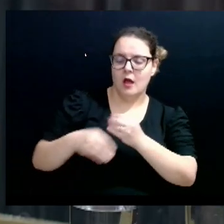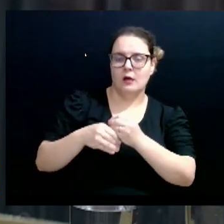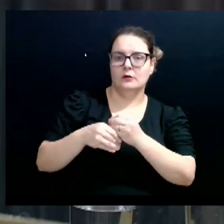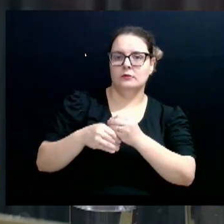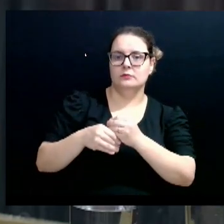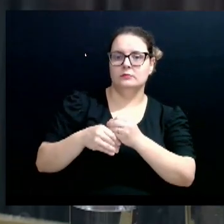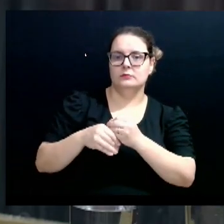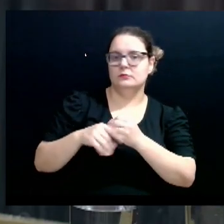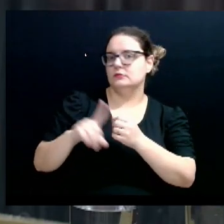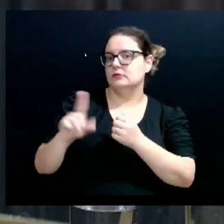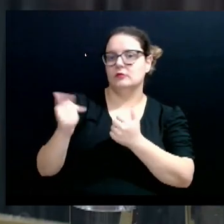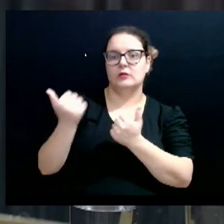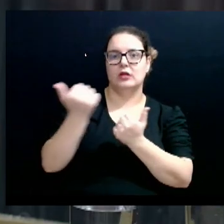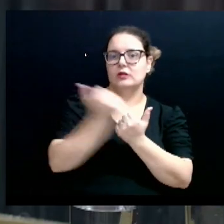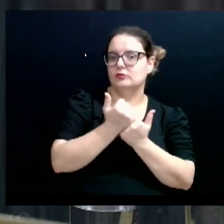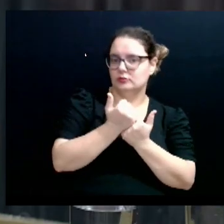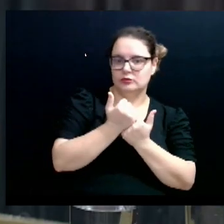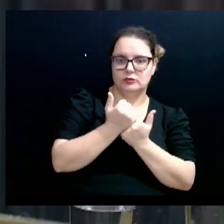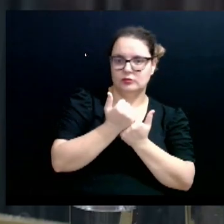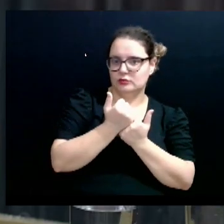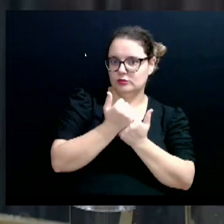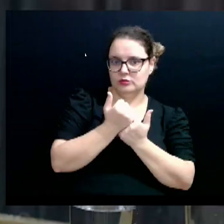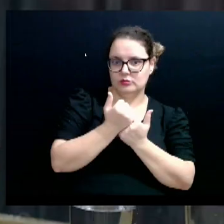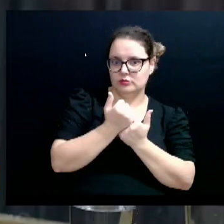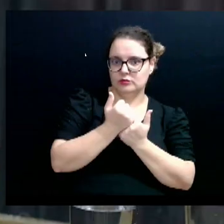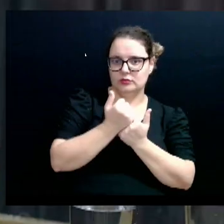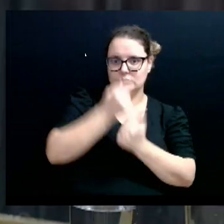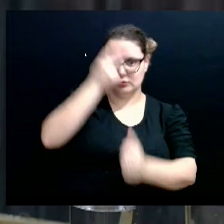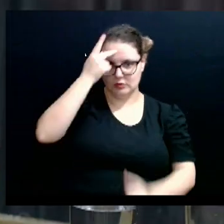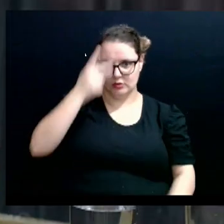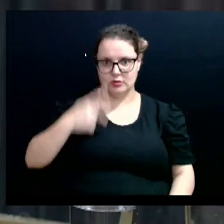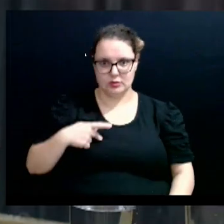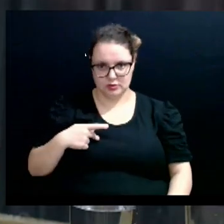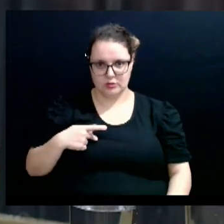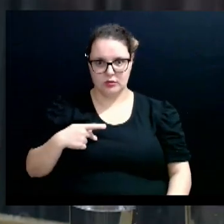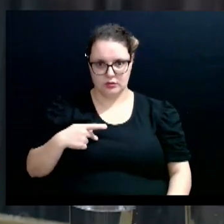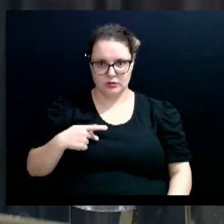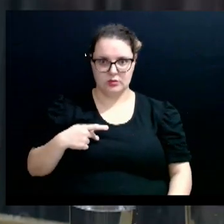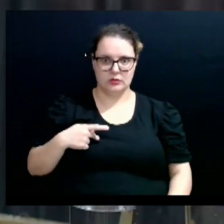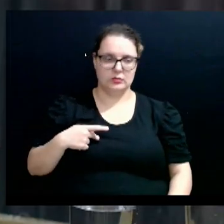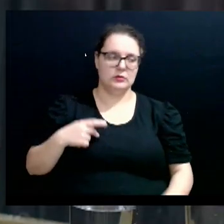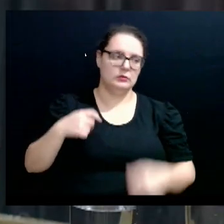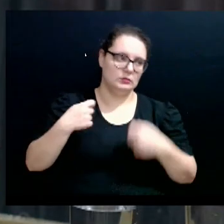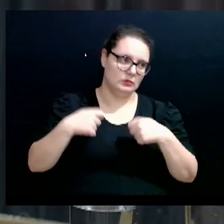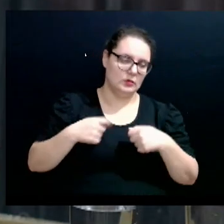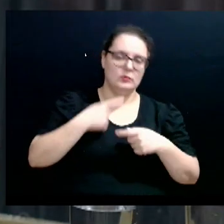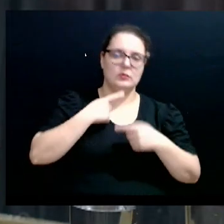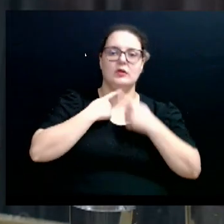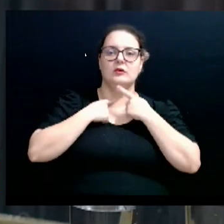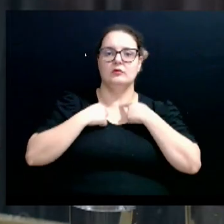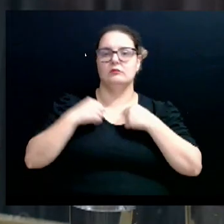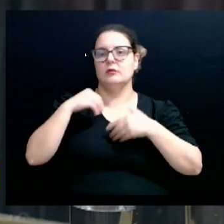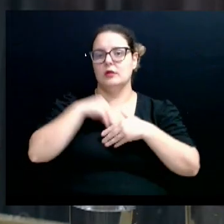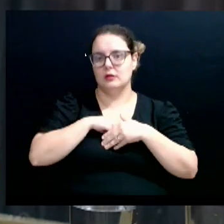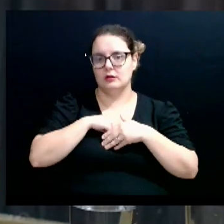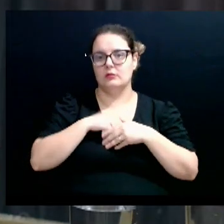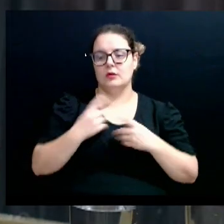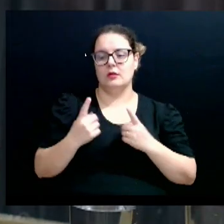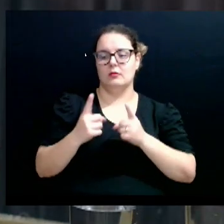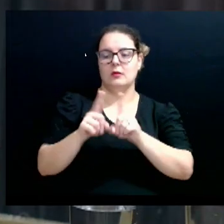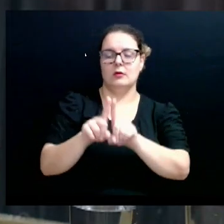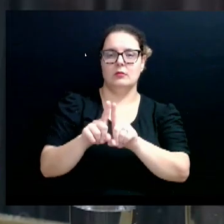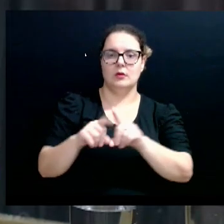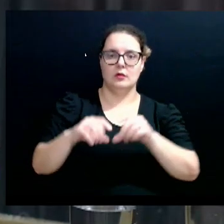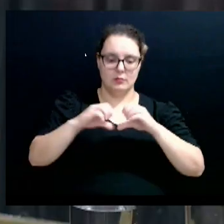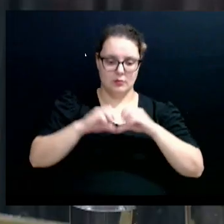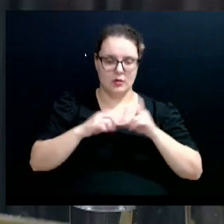suprir as suas necessidades, as suas Uhum. demandas internas, Sim. mas você tem para ser o seu parceiro, para te amar tal como você